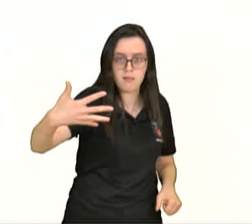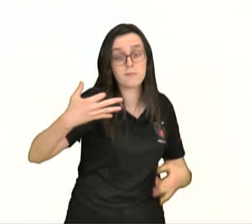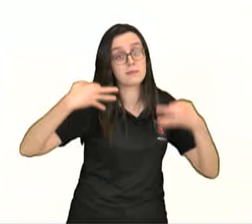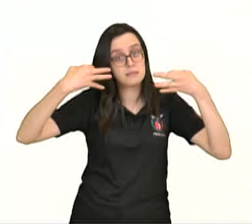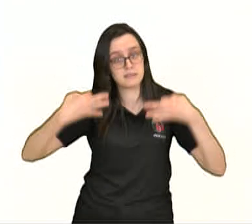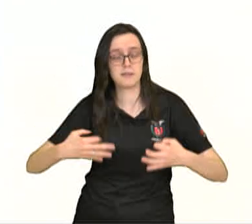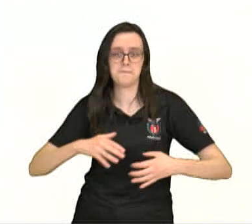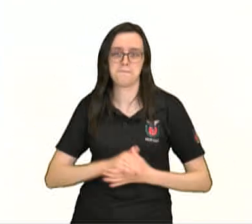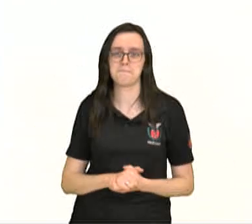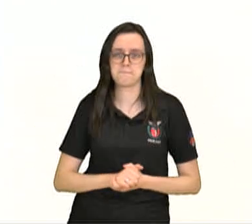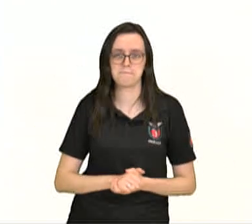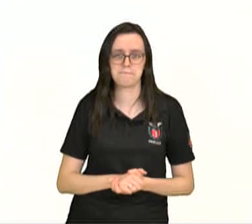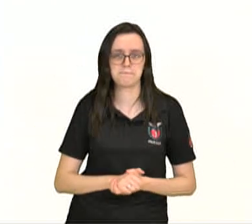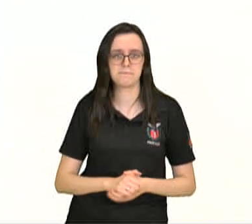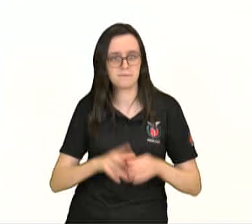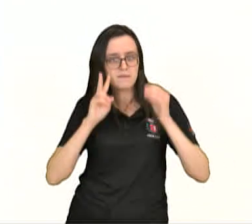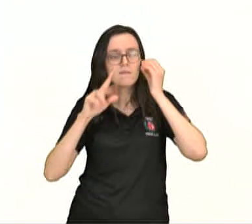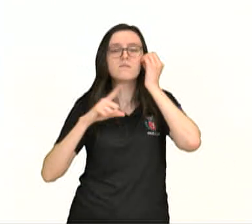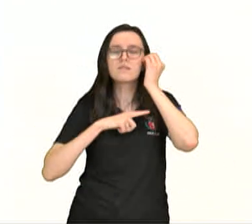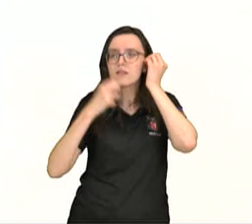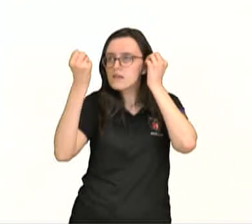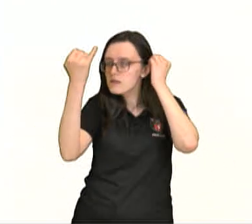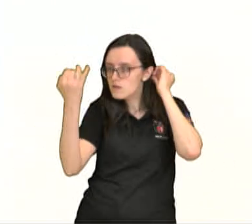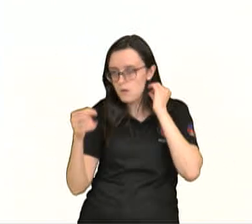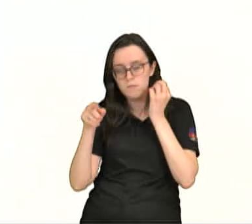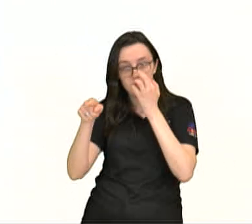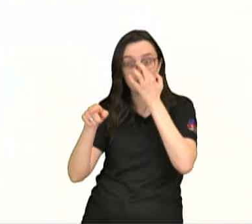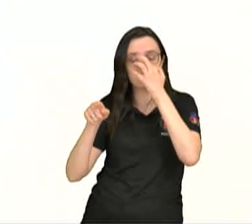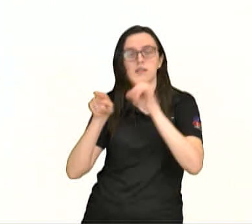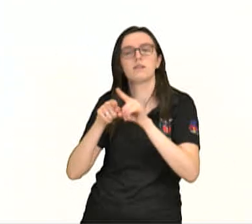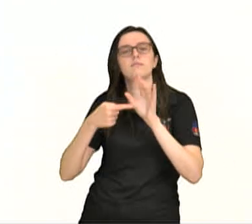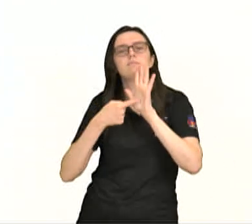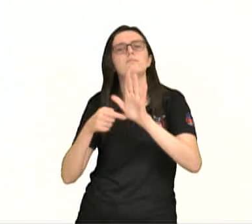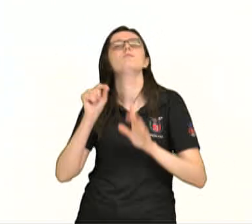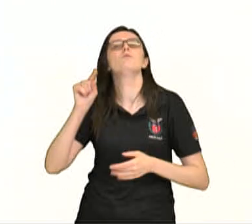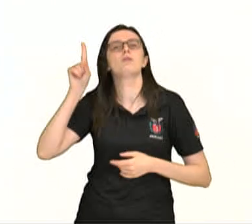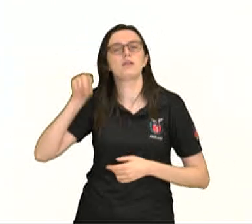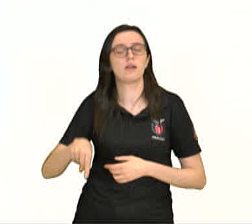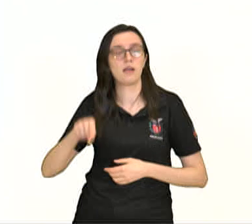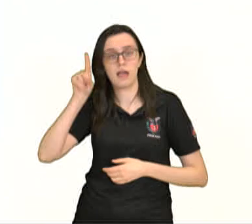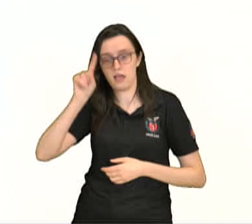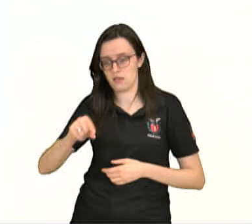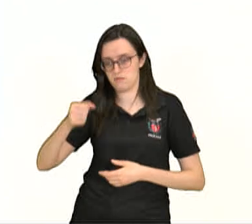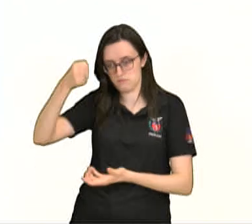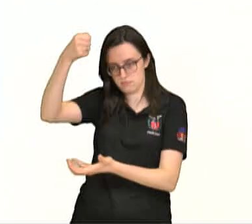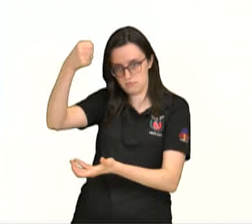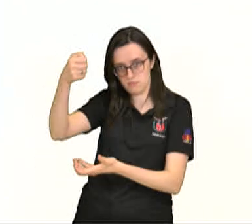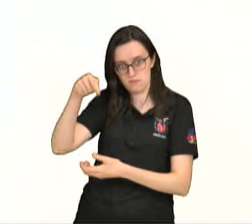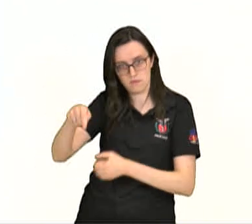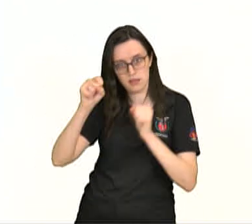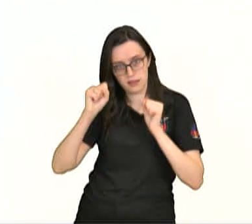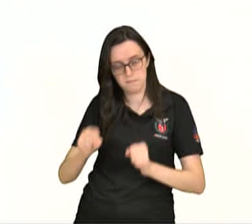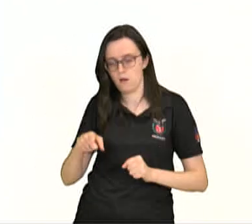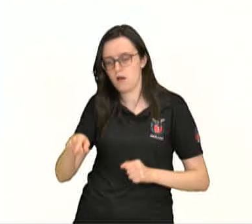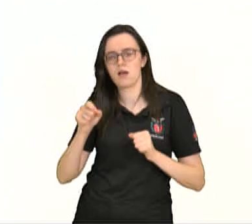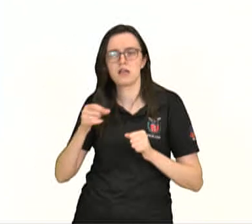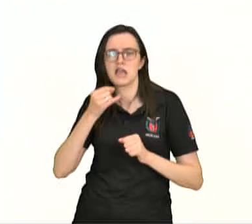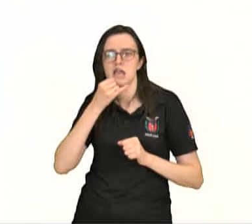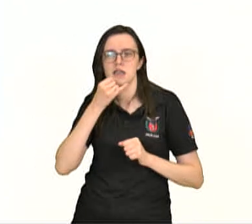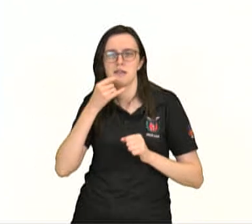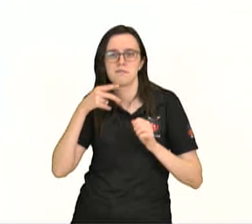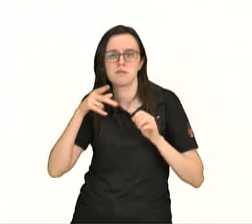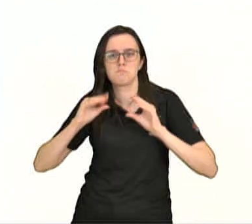mapa. Aqui você pode ver que está numerado. E aí ele é representado por uma base. Essa base ela pode ser eletrônica ou